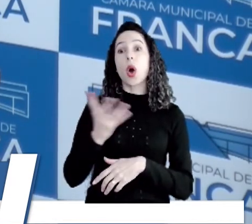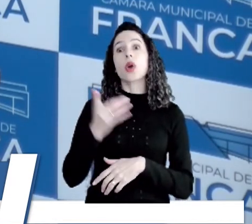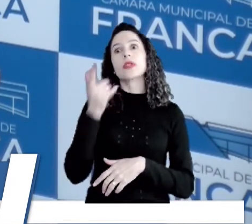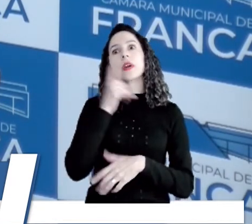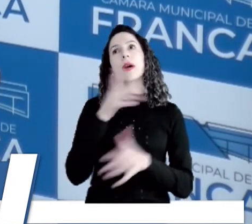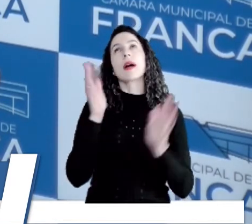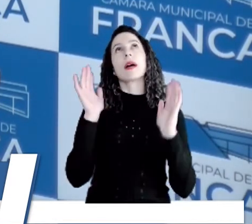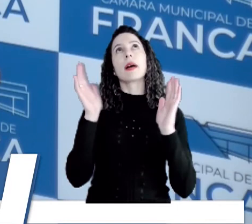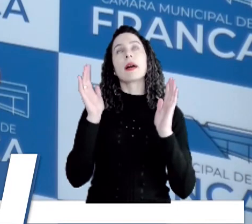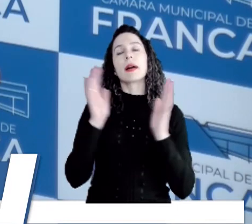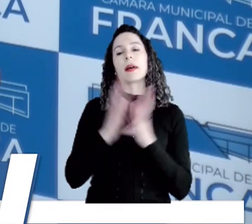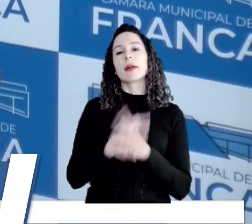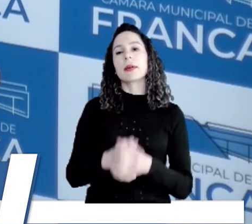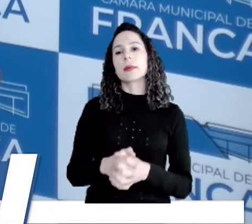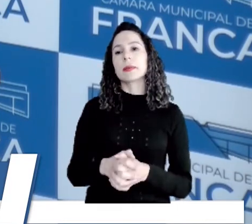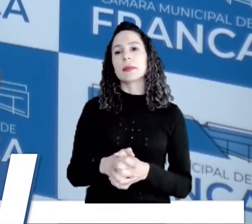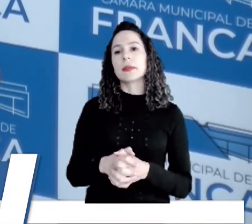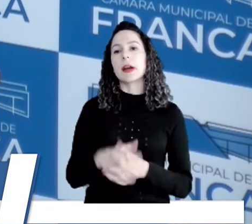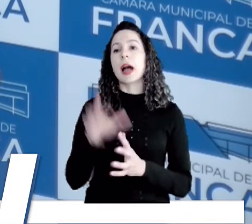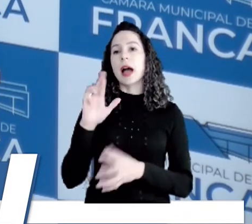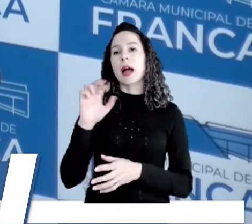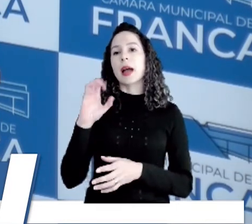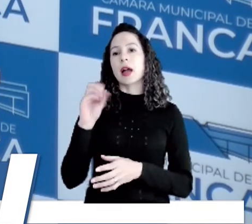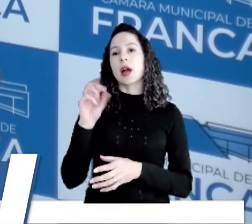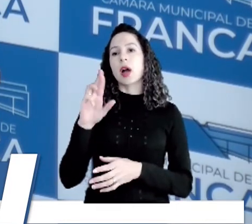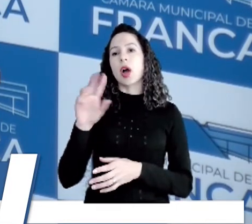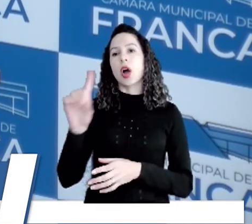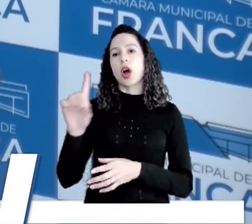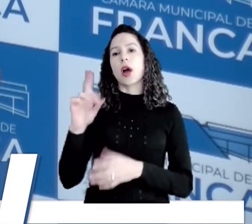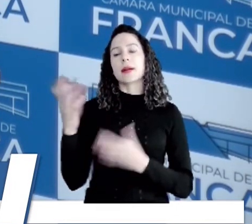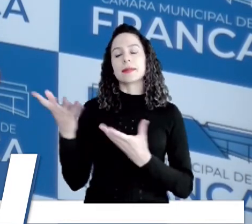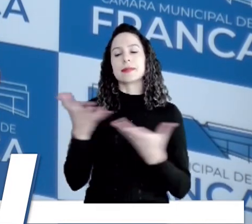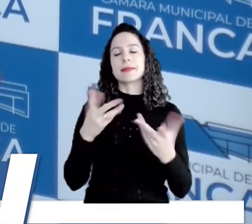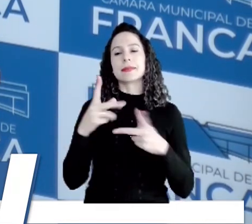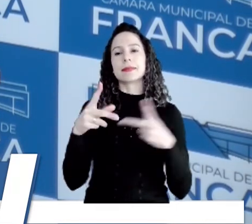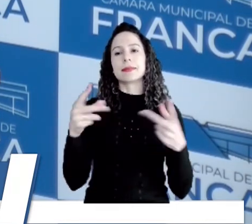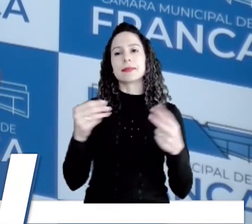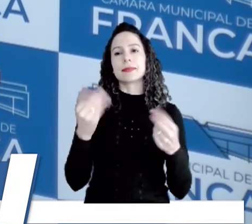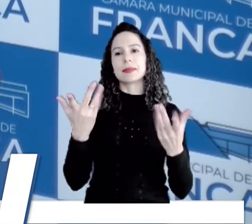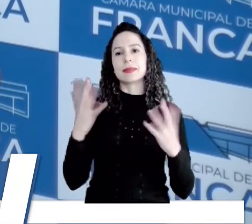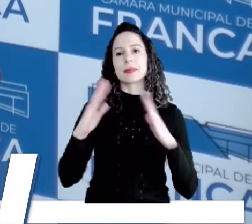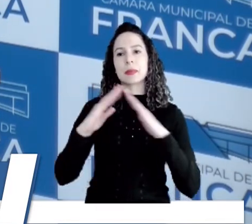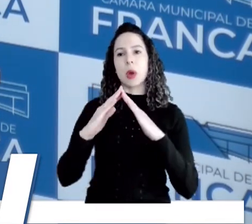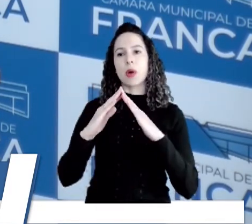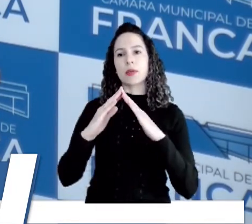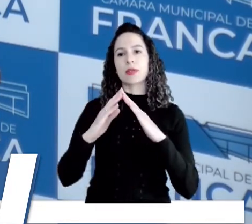finalmente a Record presenteia a nossa cidade com esse imóvel, que